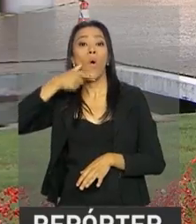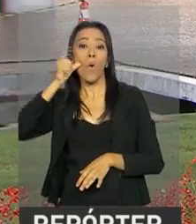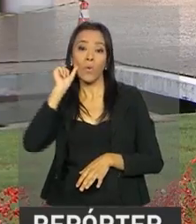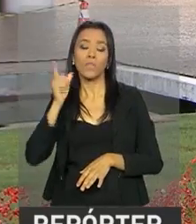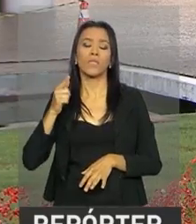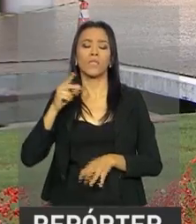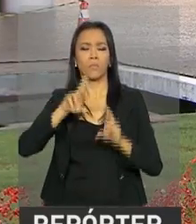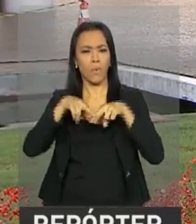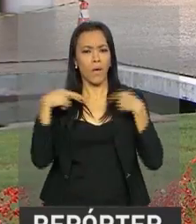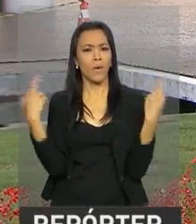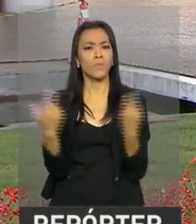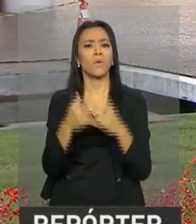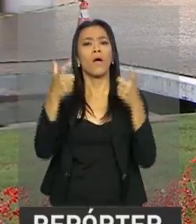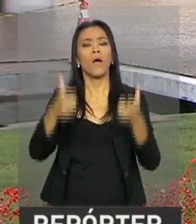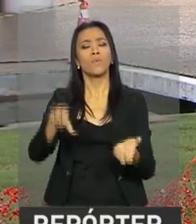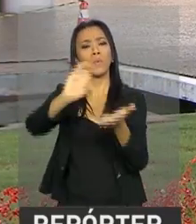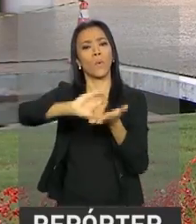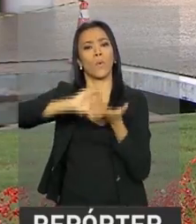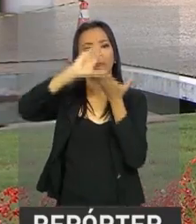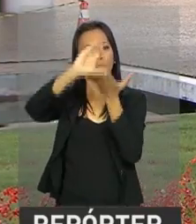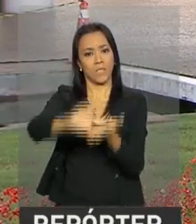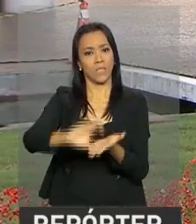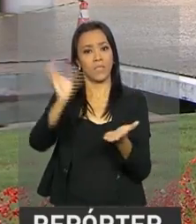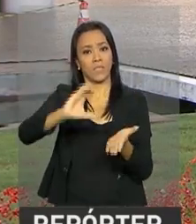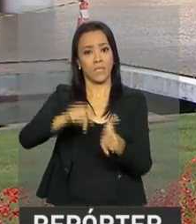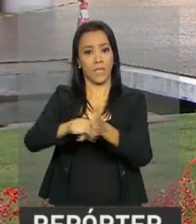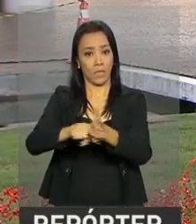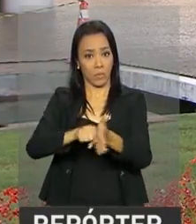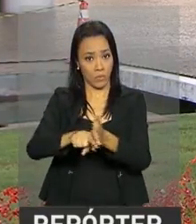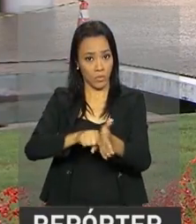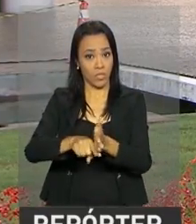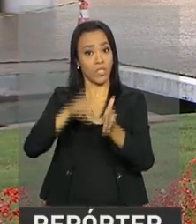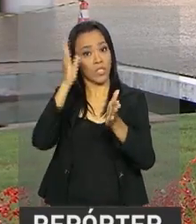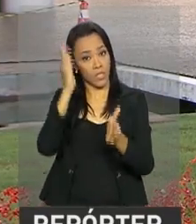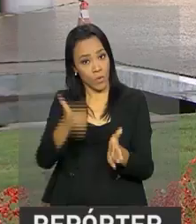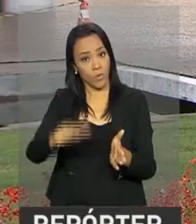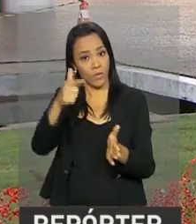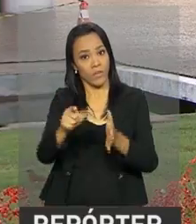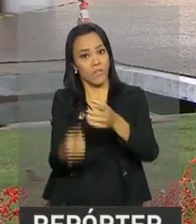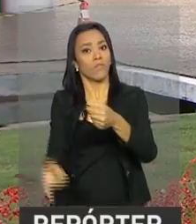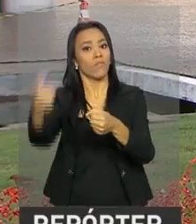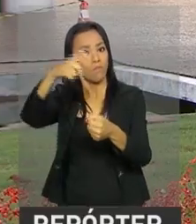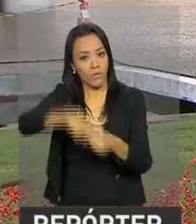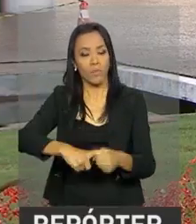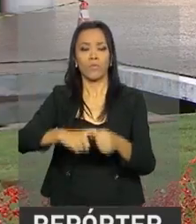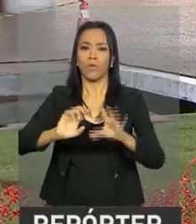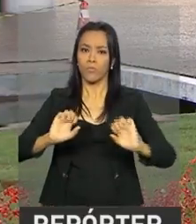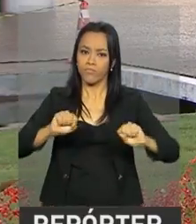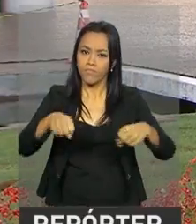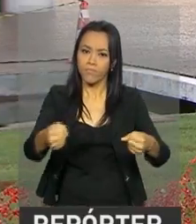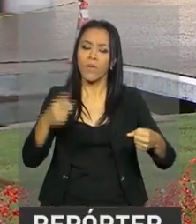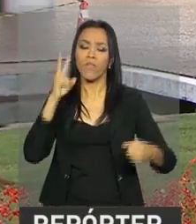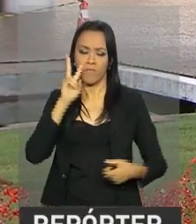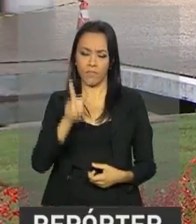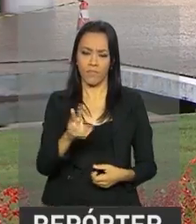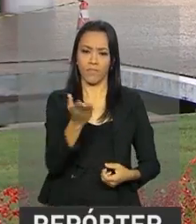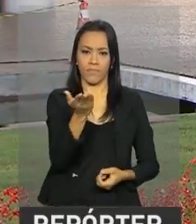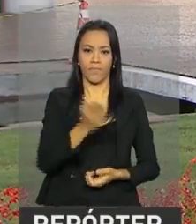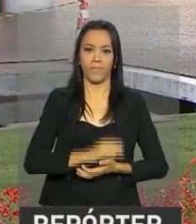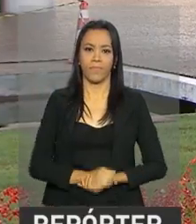a reunião do Conselho Nacional de Ciência e Tecnologia, que foi reativado pelo presidente Michel Temer. Vamos ver na